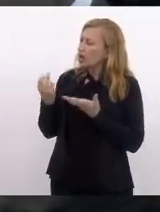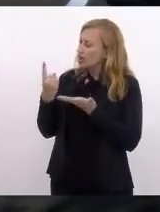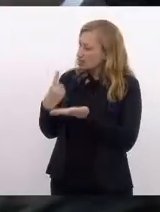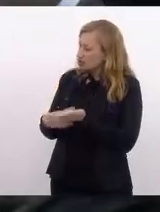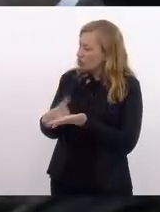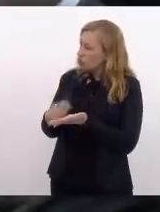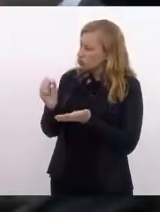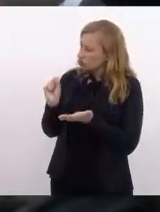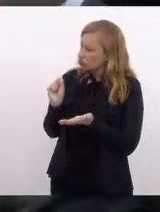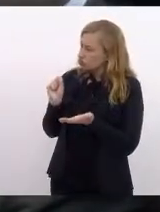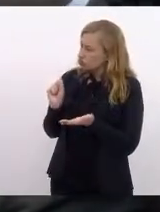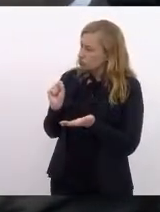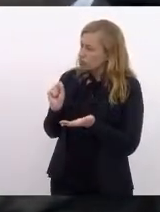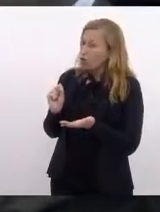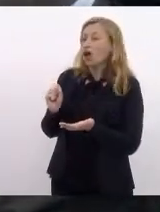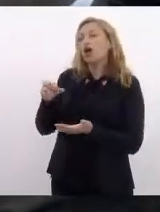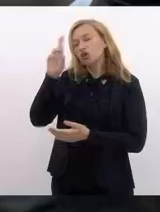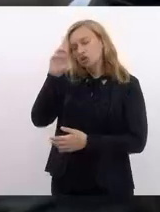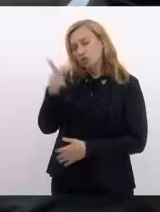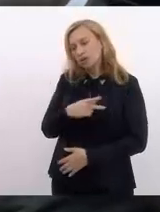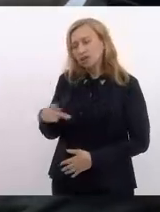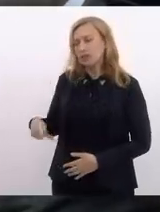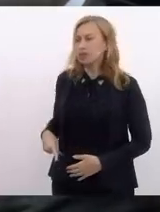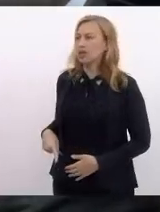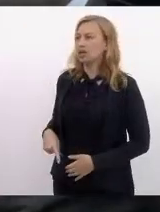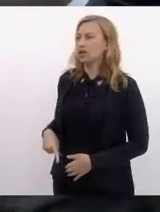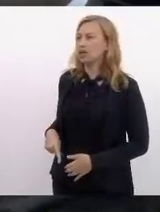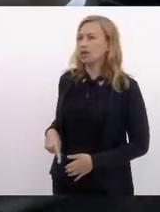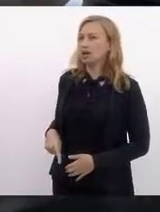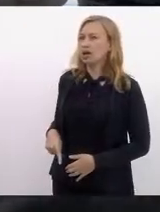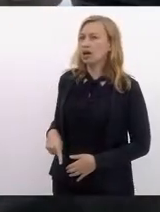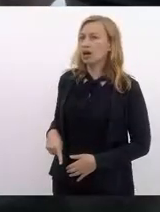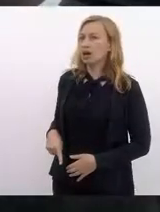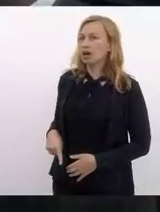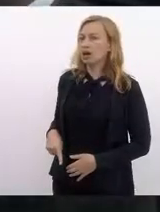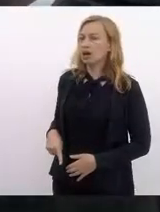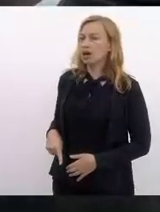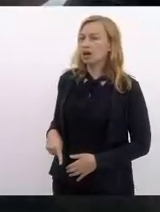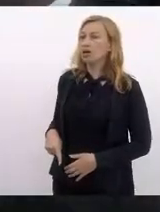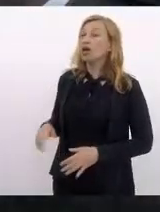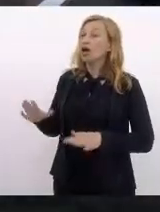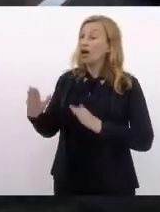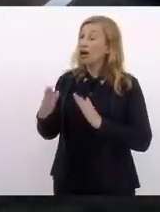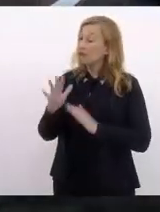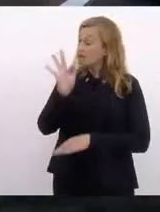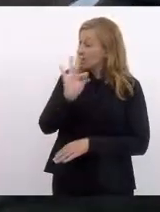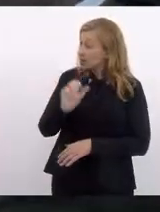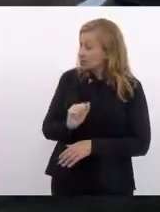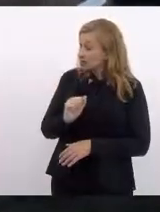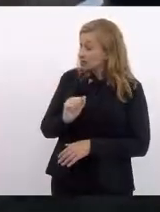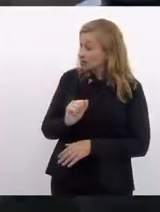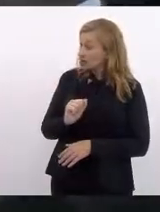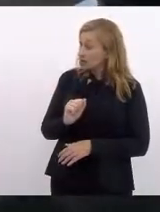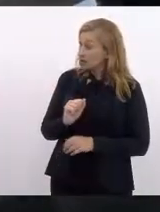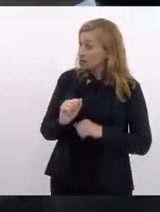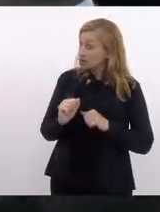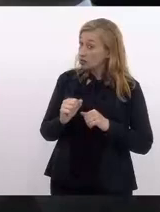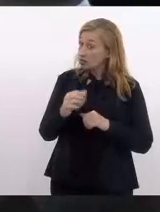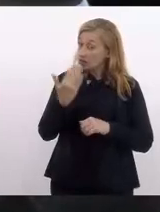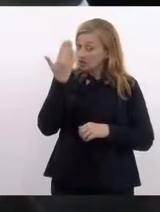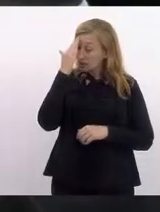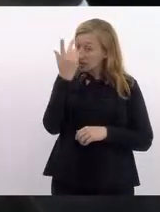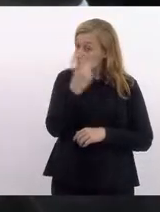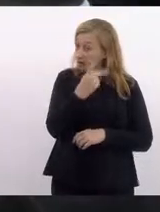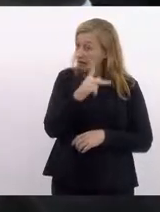e eu disse se o presidente a luz da técnica da Fazenda e não mas a